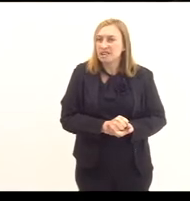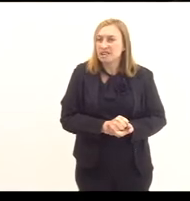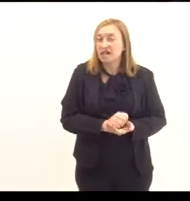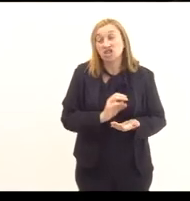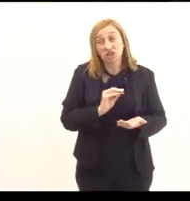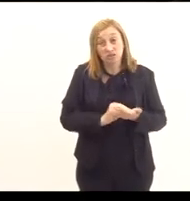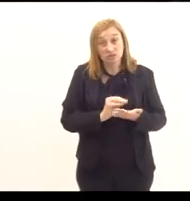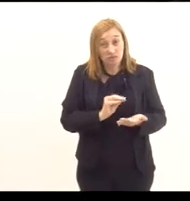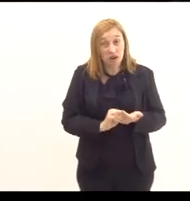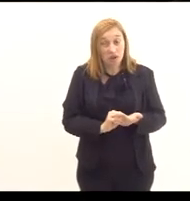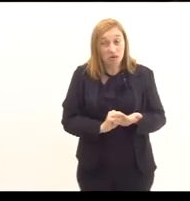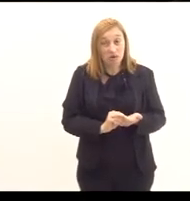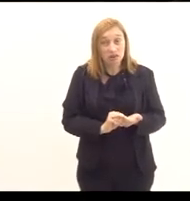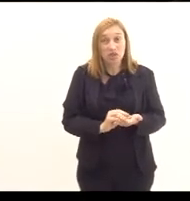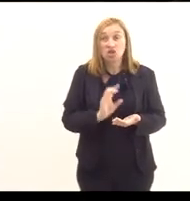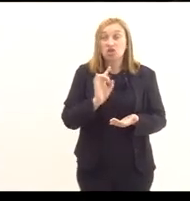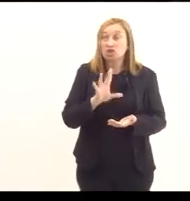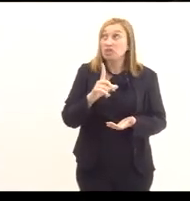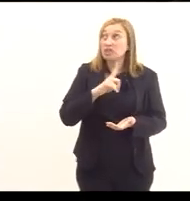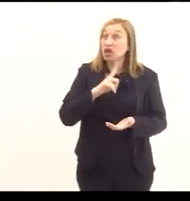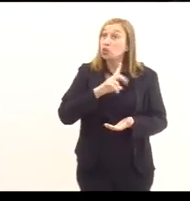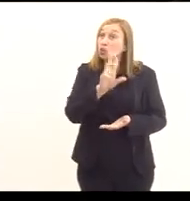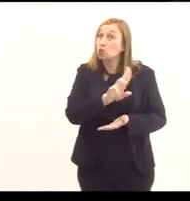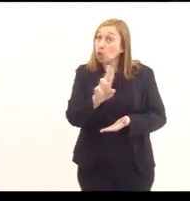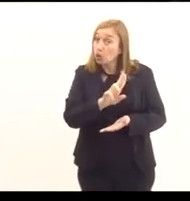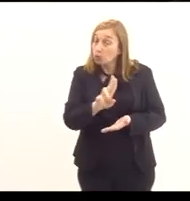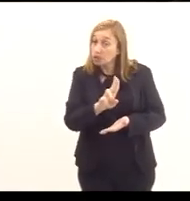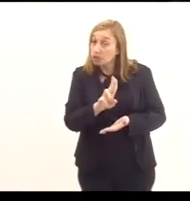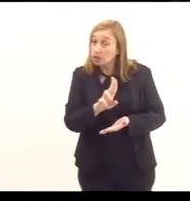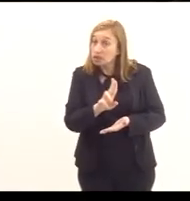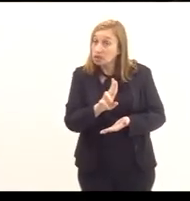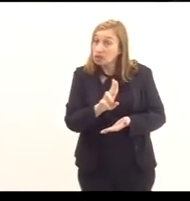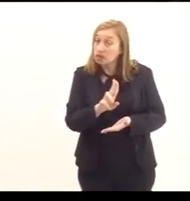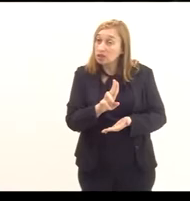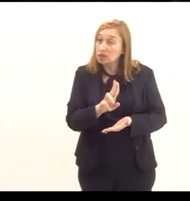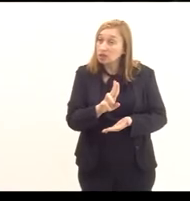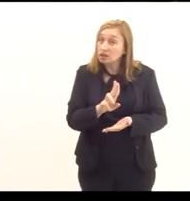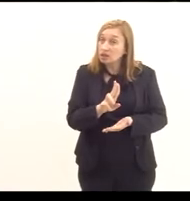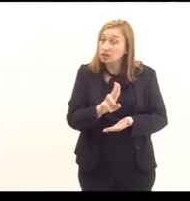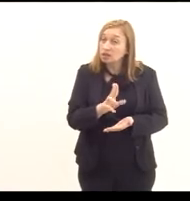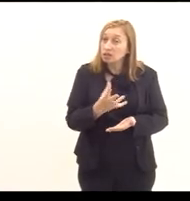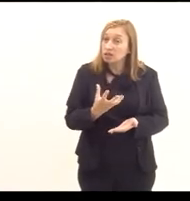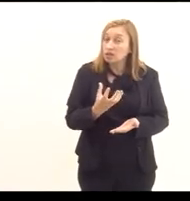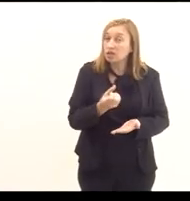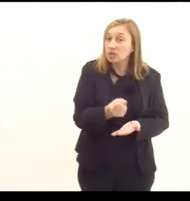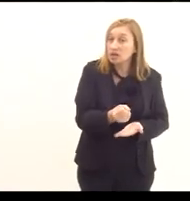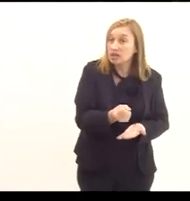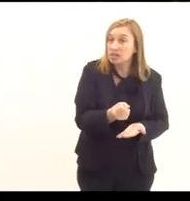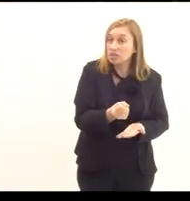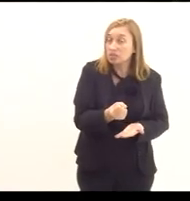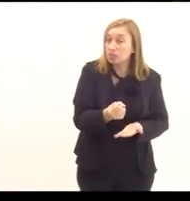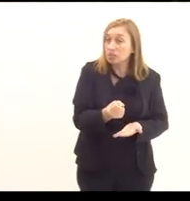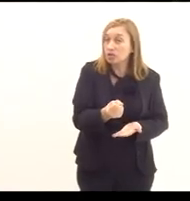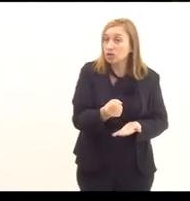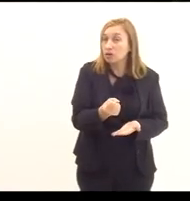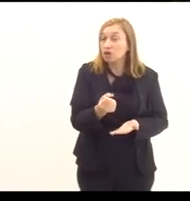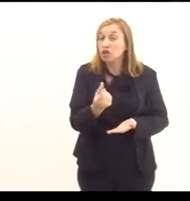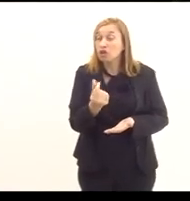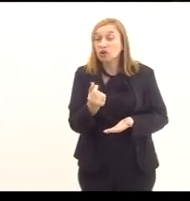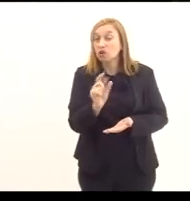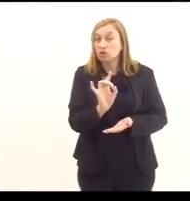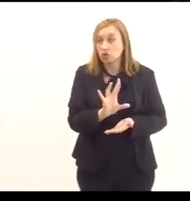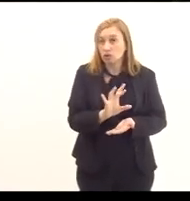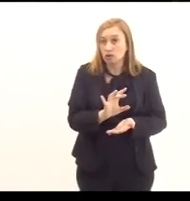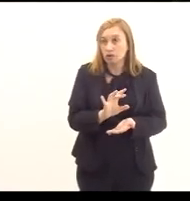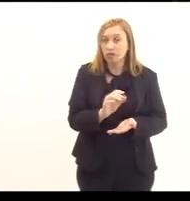que só constam o nome do locador o nome do beneficiado e o valor recebido de 200 reais